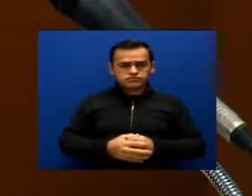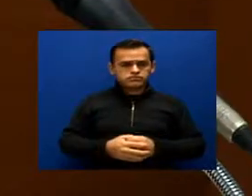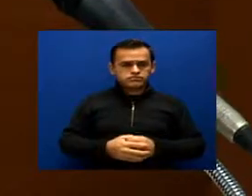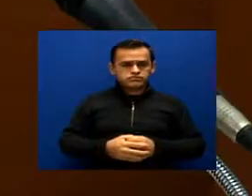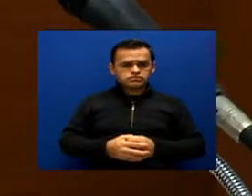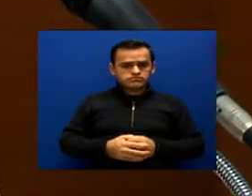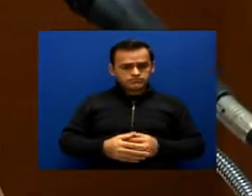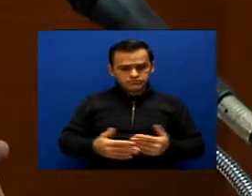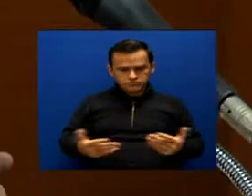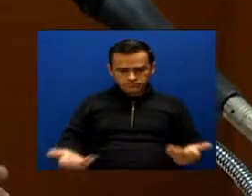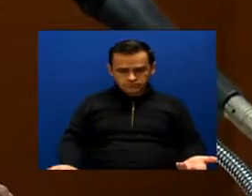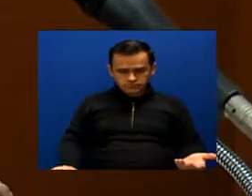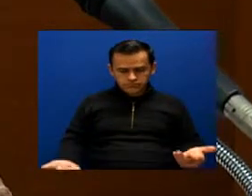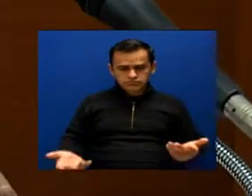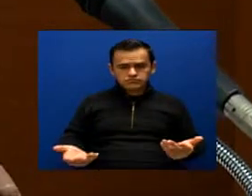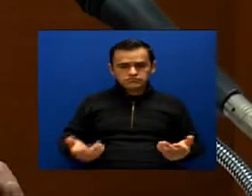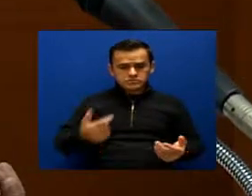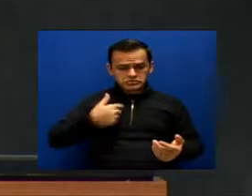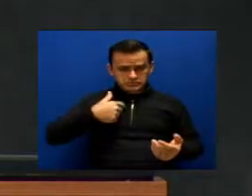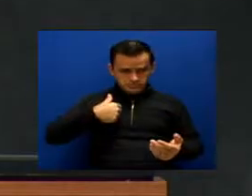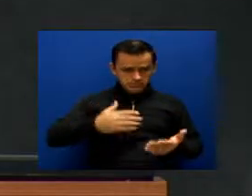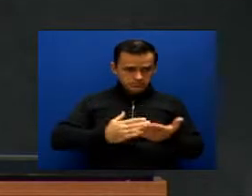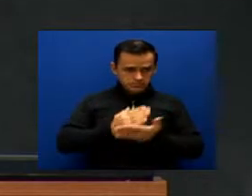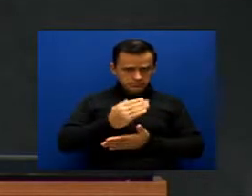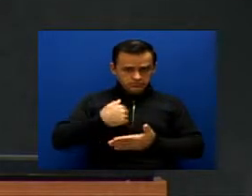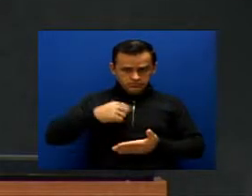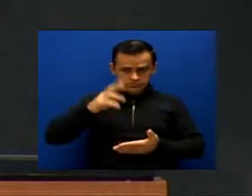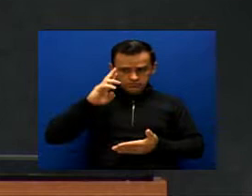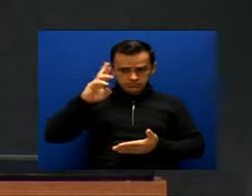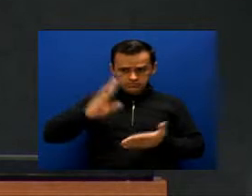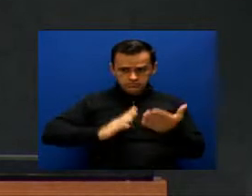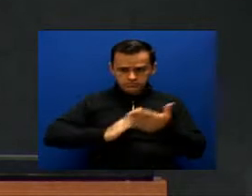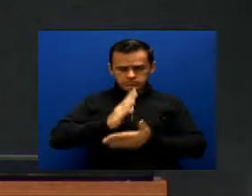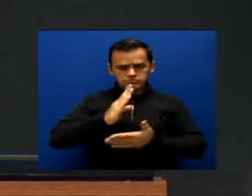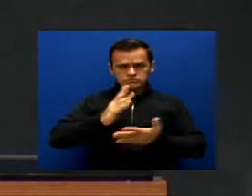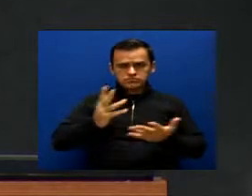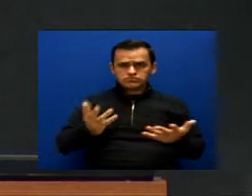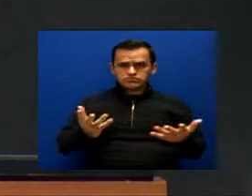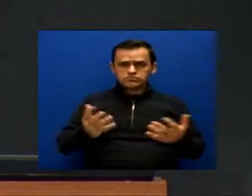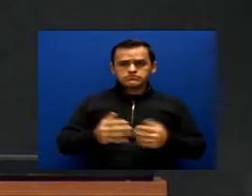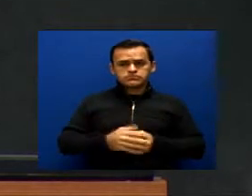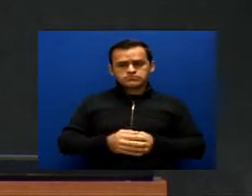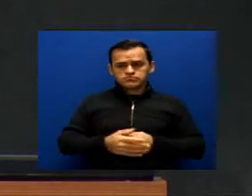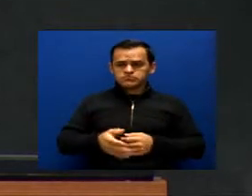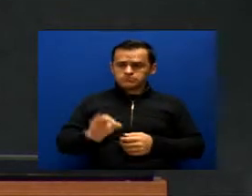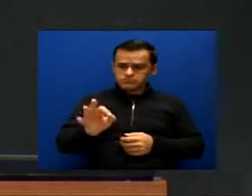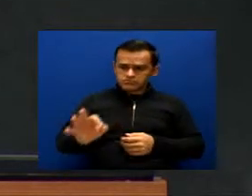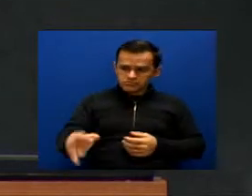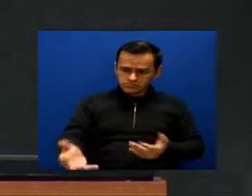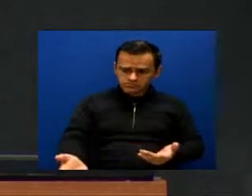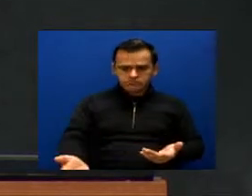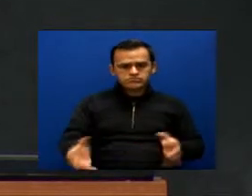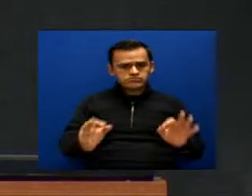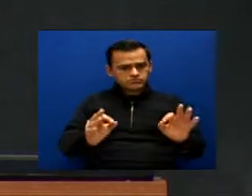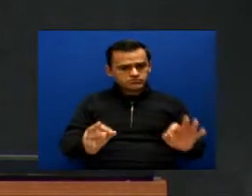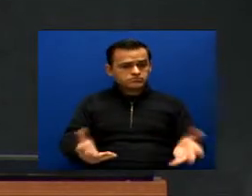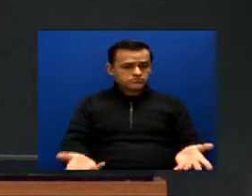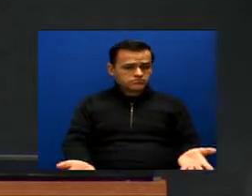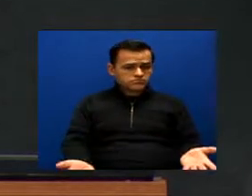da... Sim, mas não fui eu que aprovei, vereador Martinez. Isso, seria o correto,